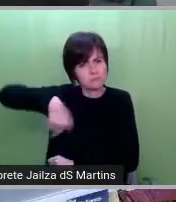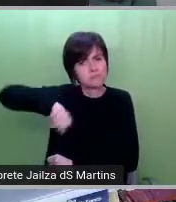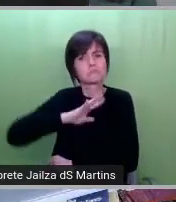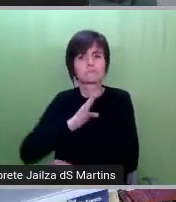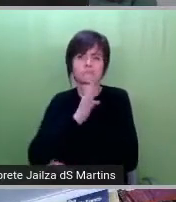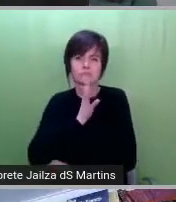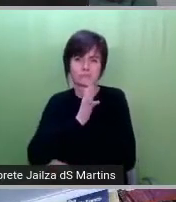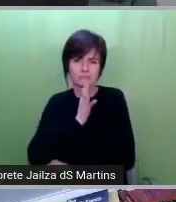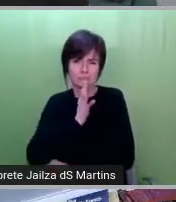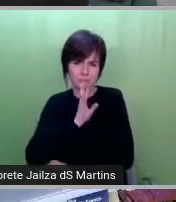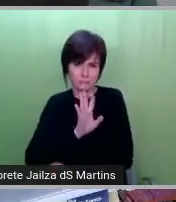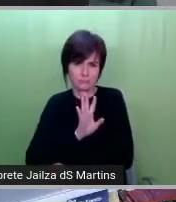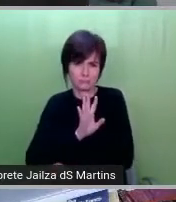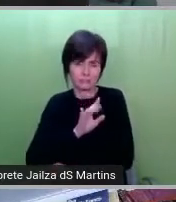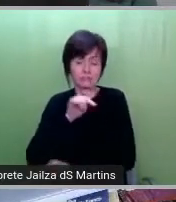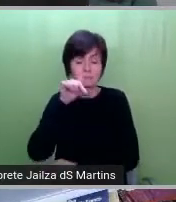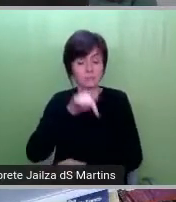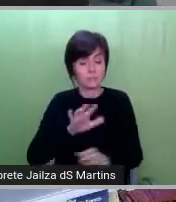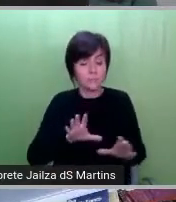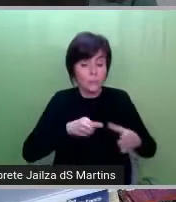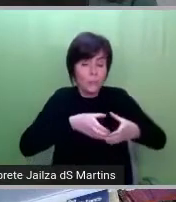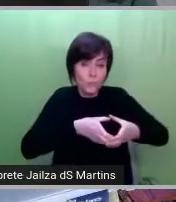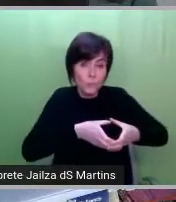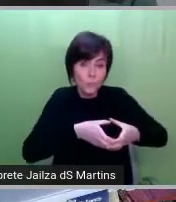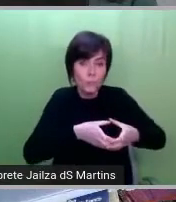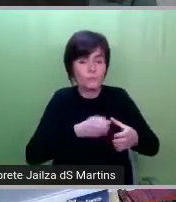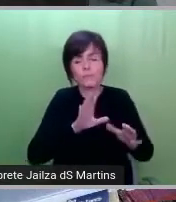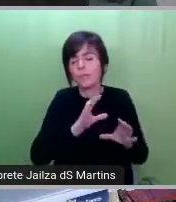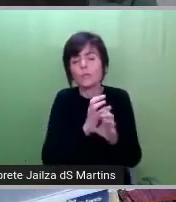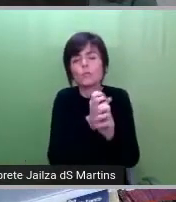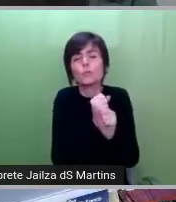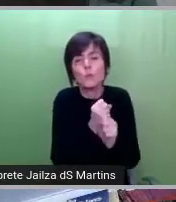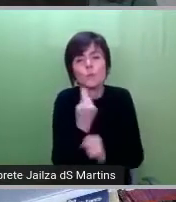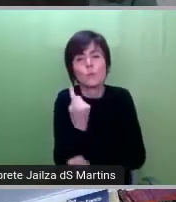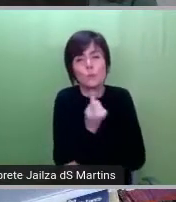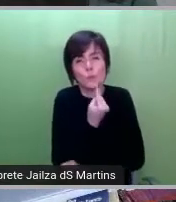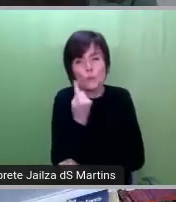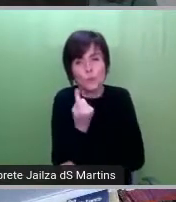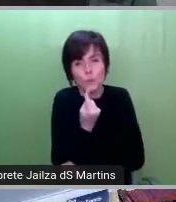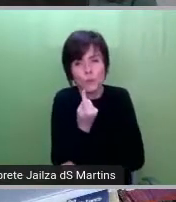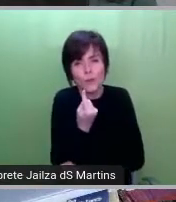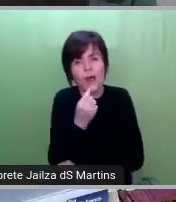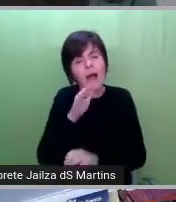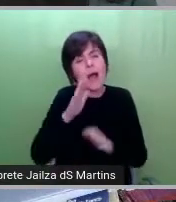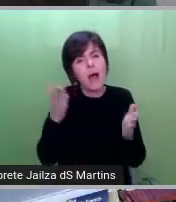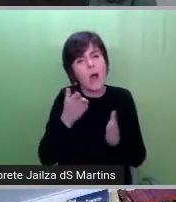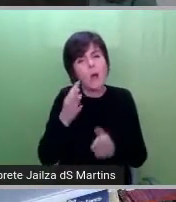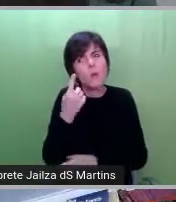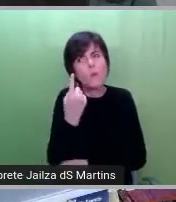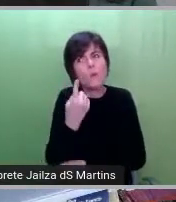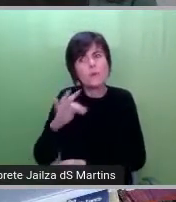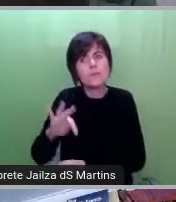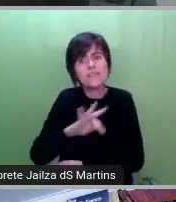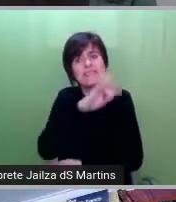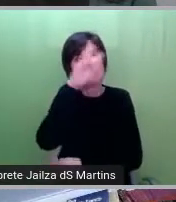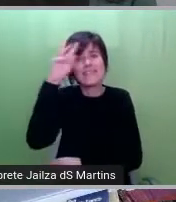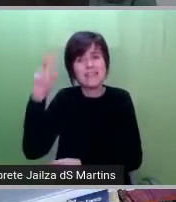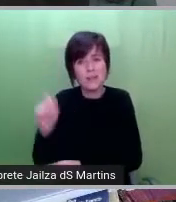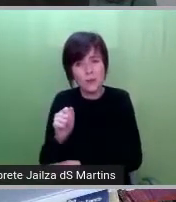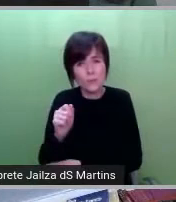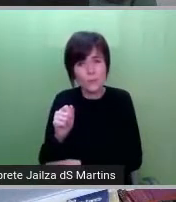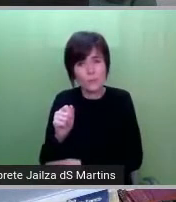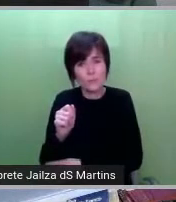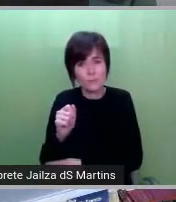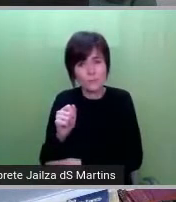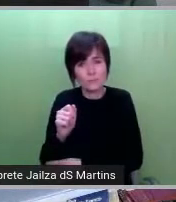Essa conta única, segundo os dados que eu tenho, acho que de abril, está na ordem de 1,5 trilhão de reais.